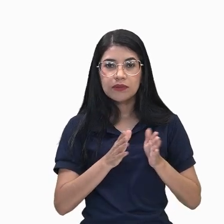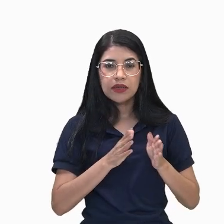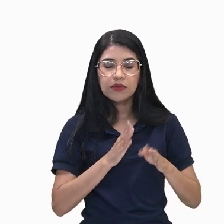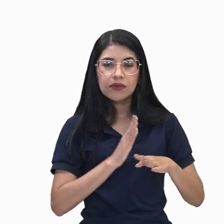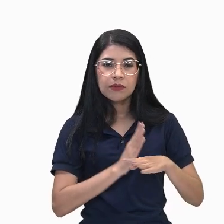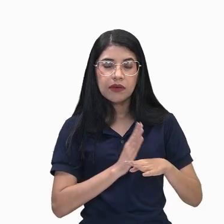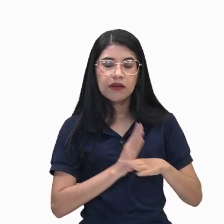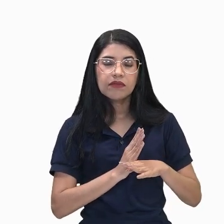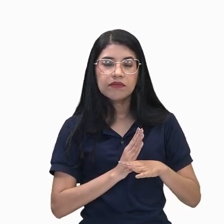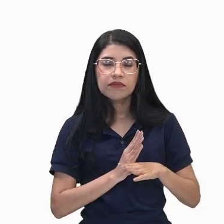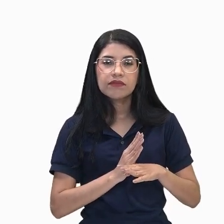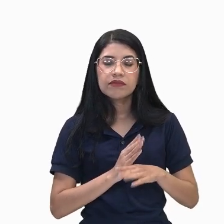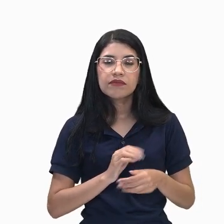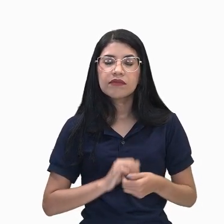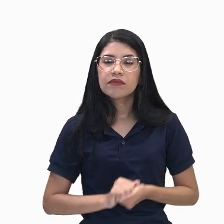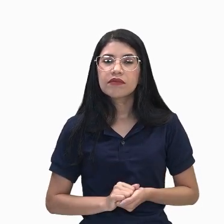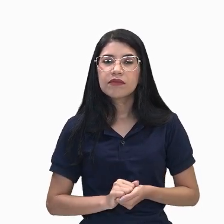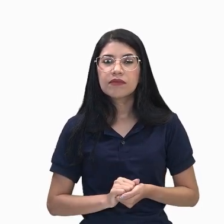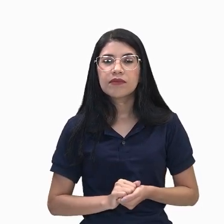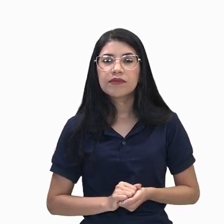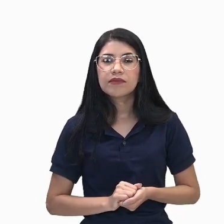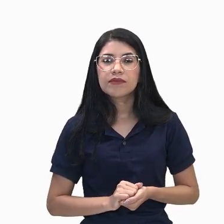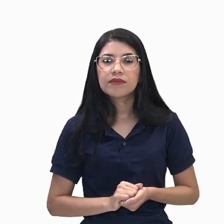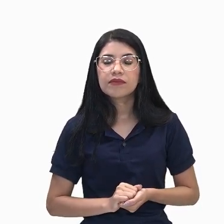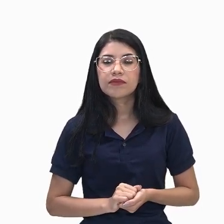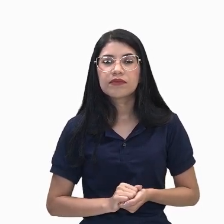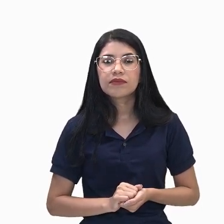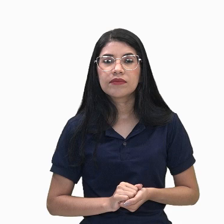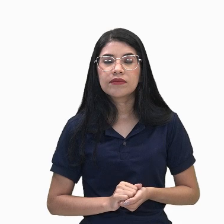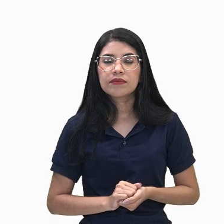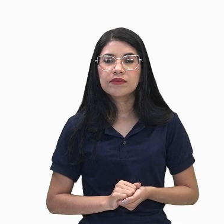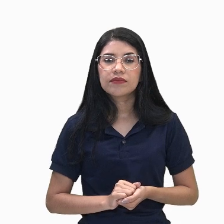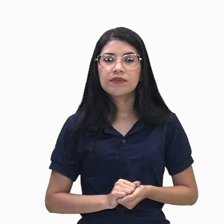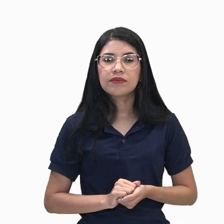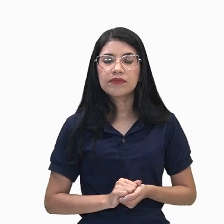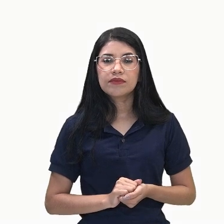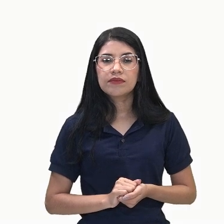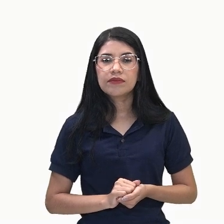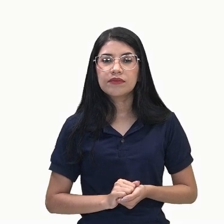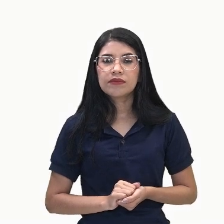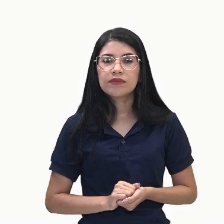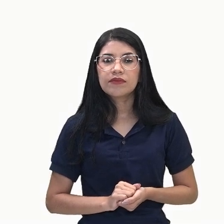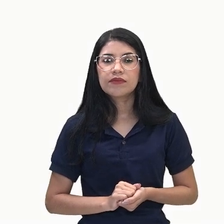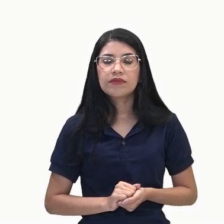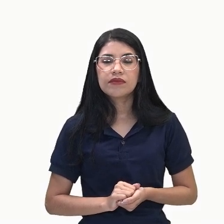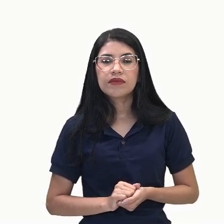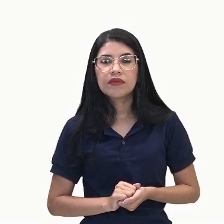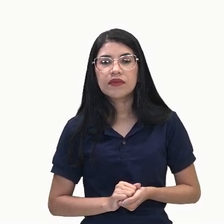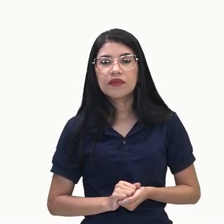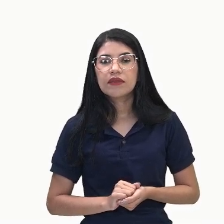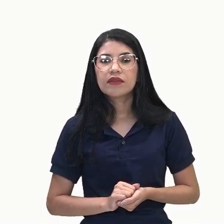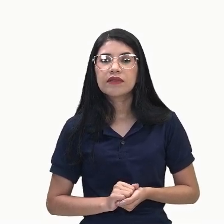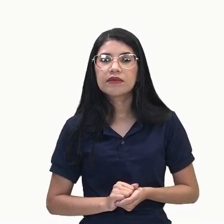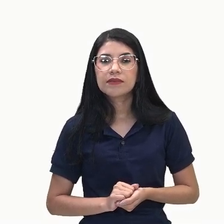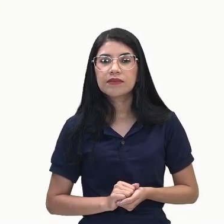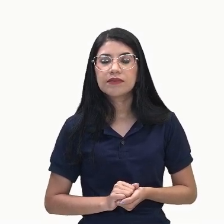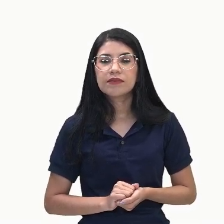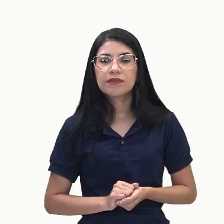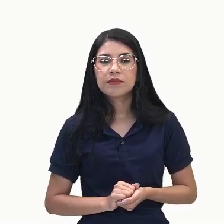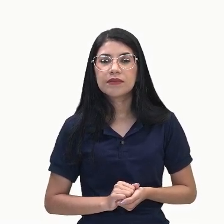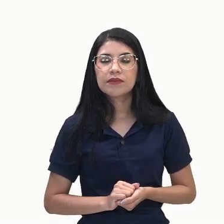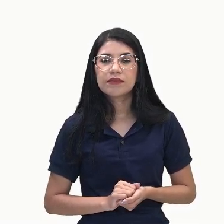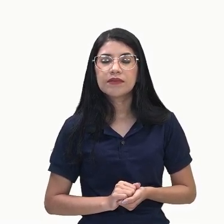vê que a religiosidade de fé era bem forte no barroco. Eles